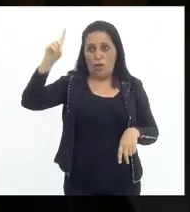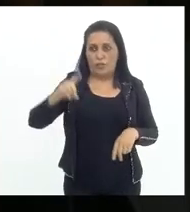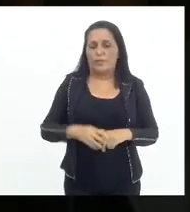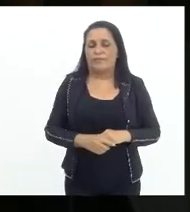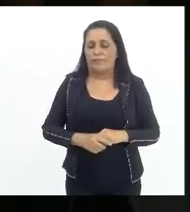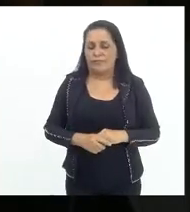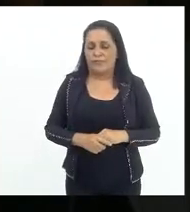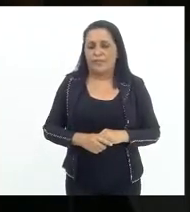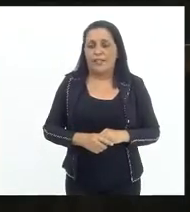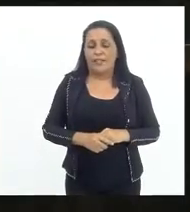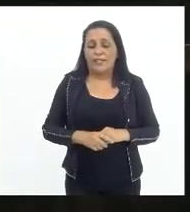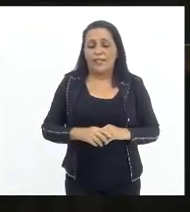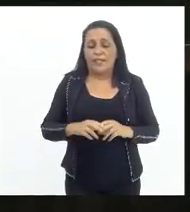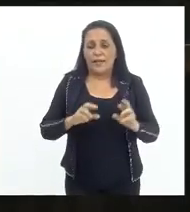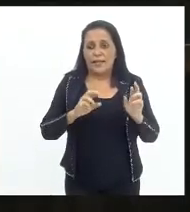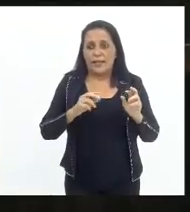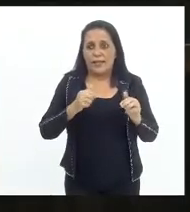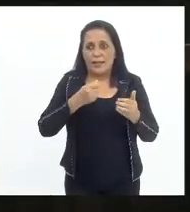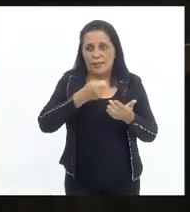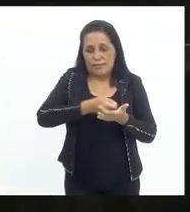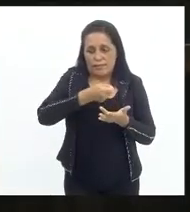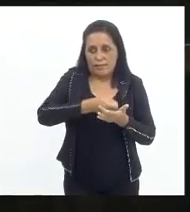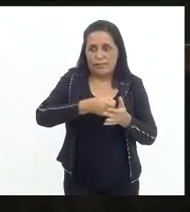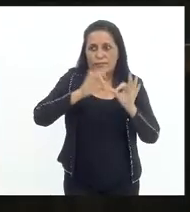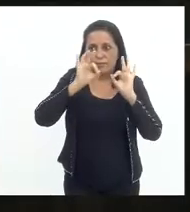da população muito obrigada